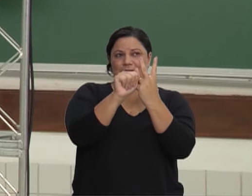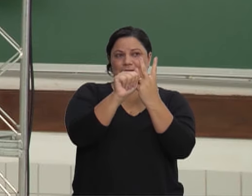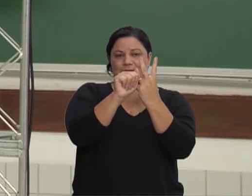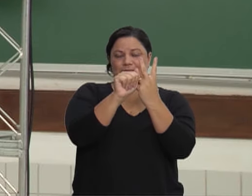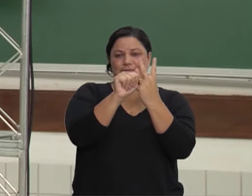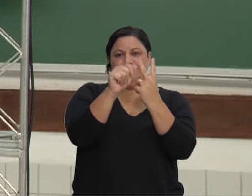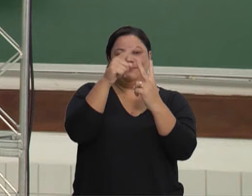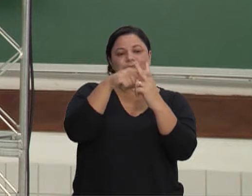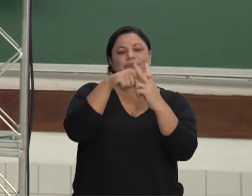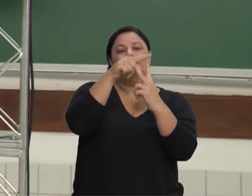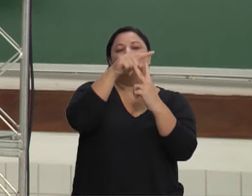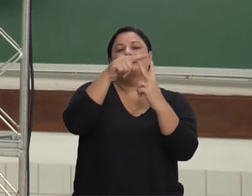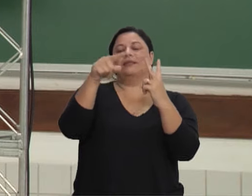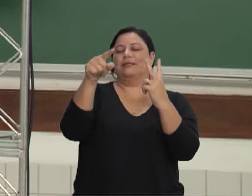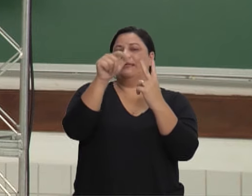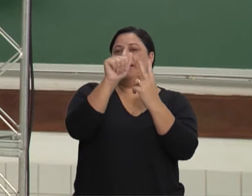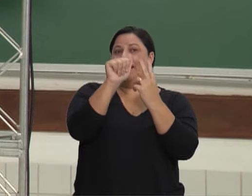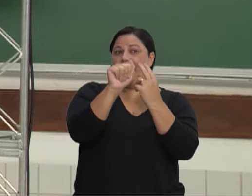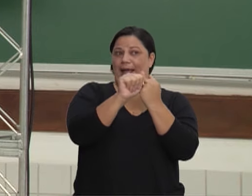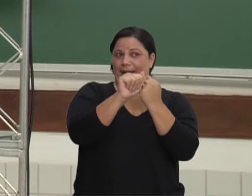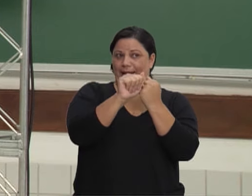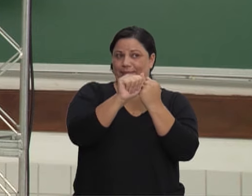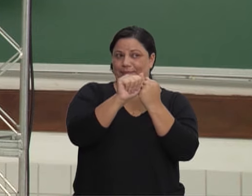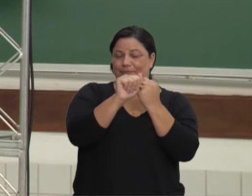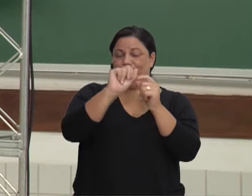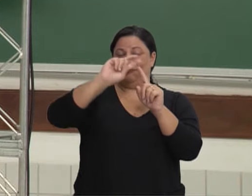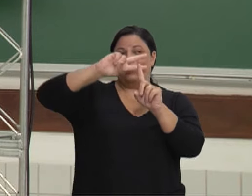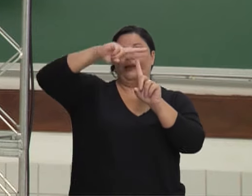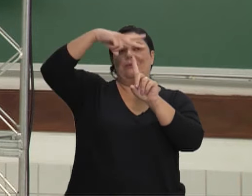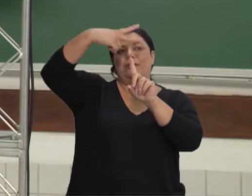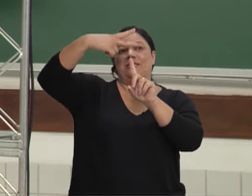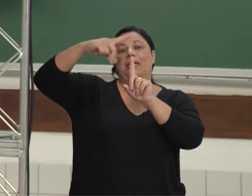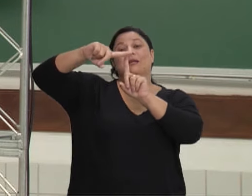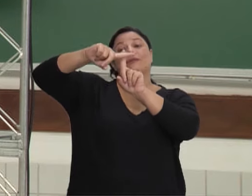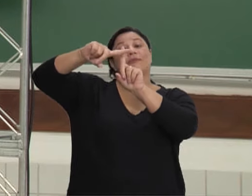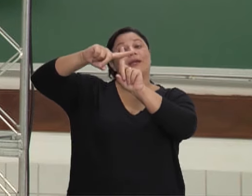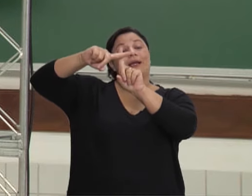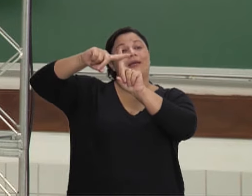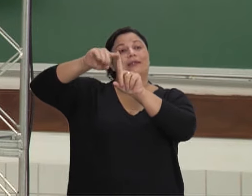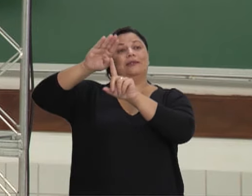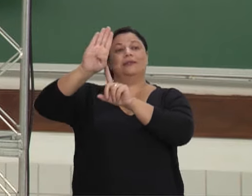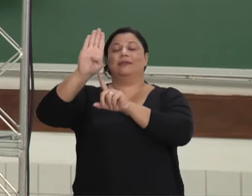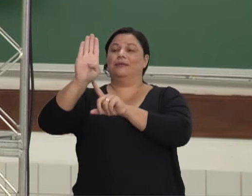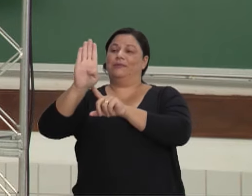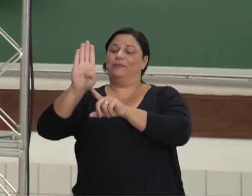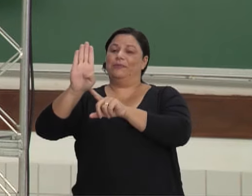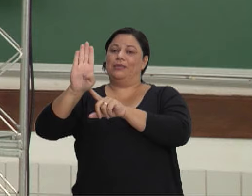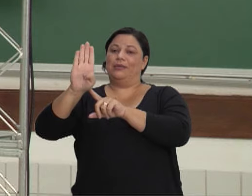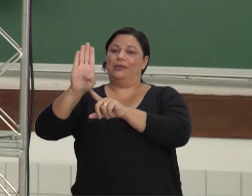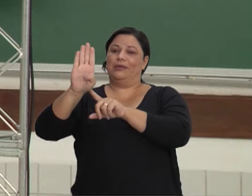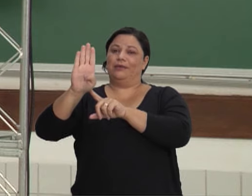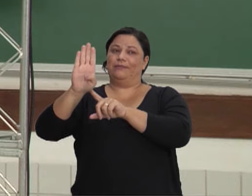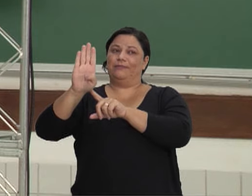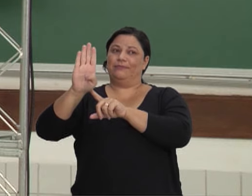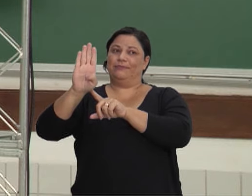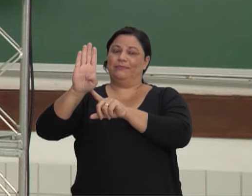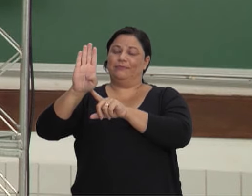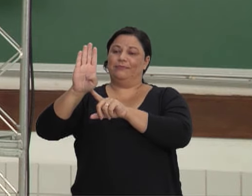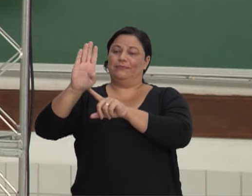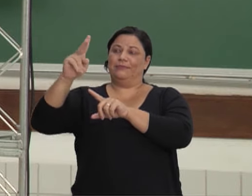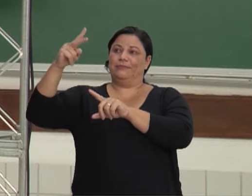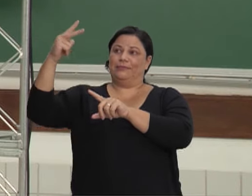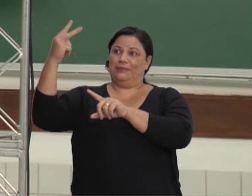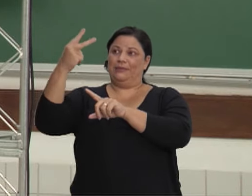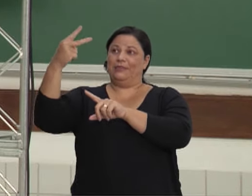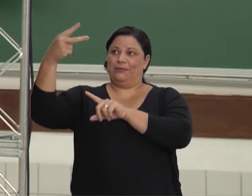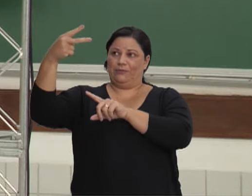que está na equação da reta, ao quadrado, mais B, é o termo que está acompanhado do y, na equação